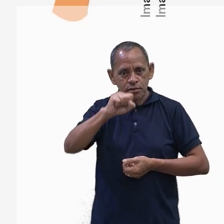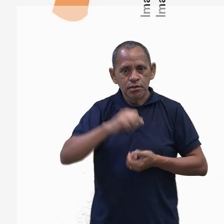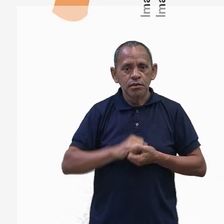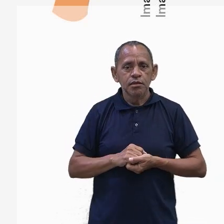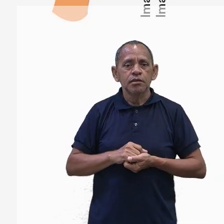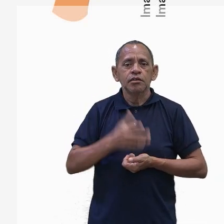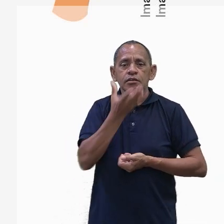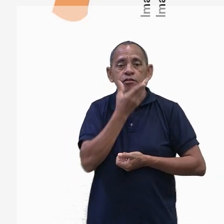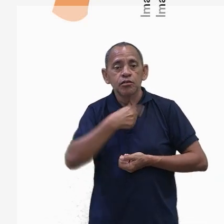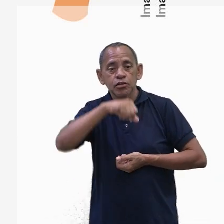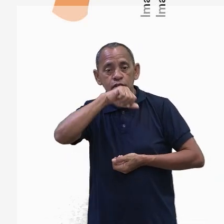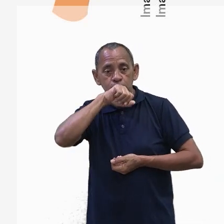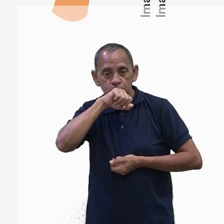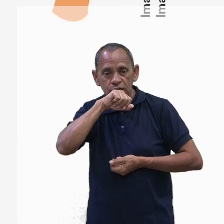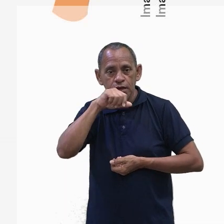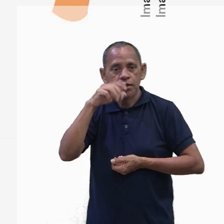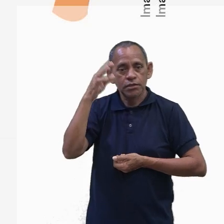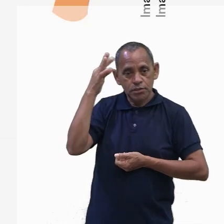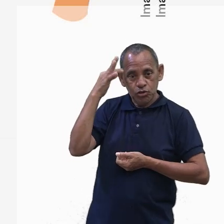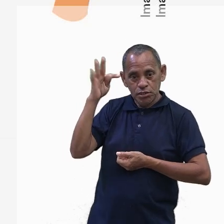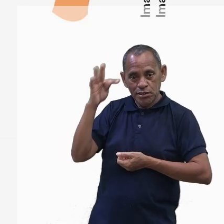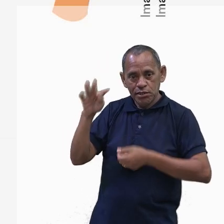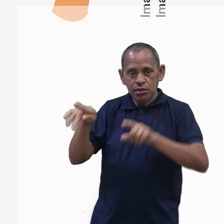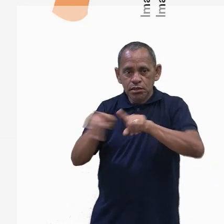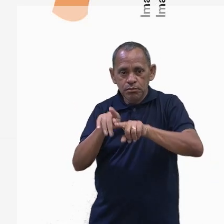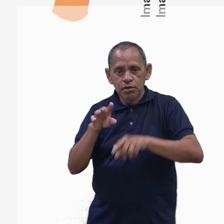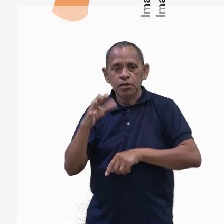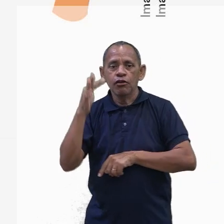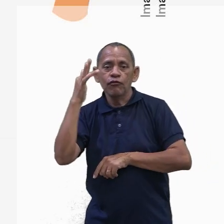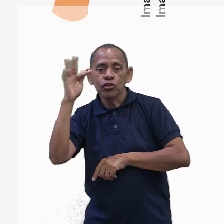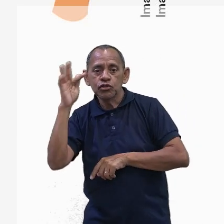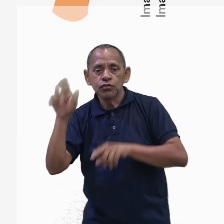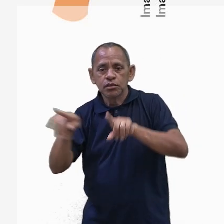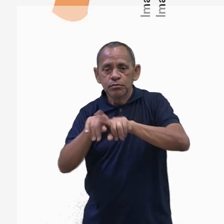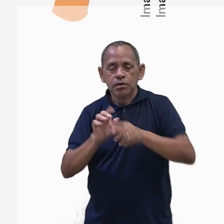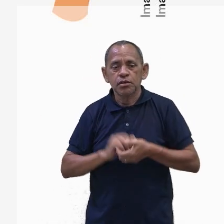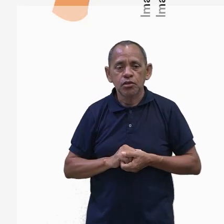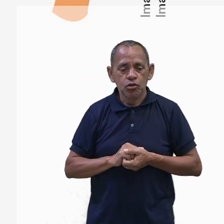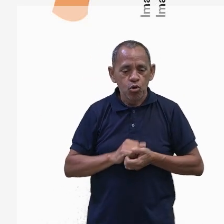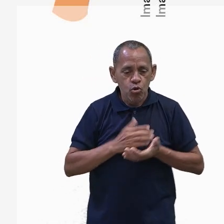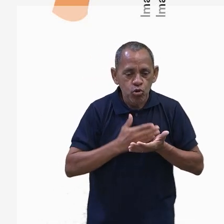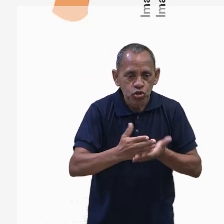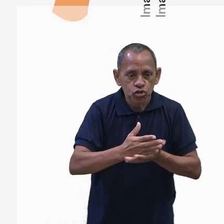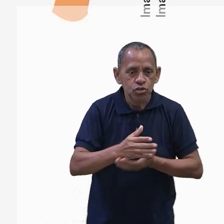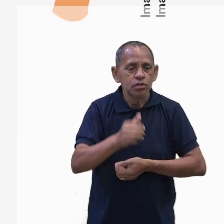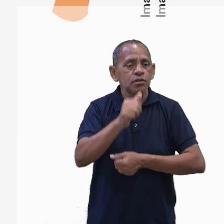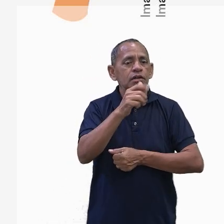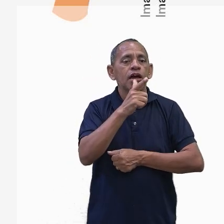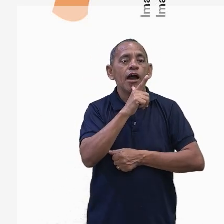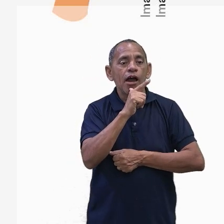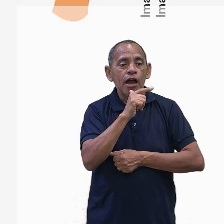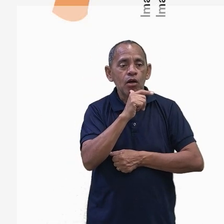da filosofia. Ele dizia que a origem de tudo, a arqué, era a água.